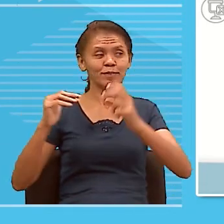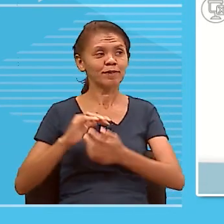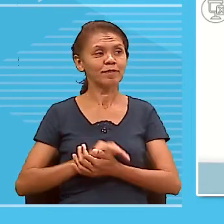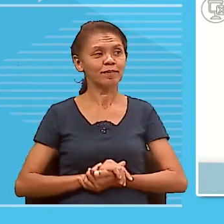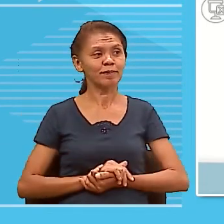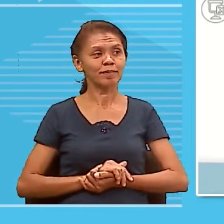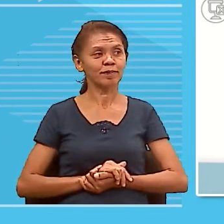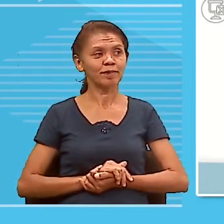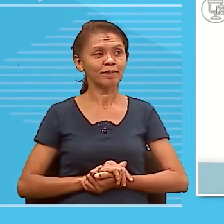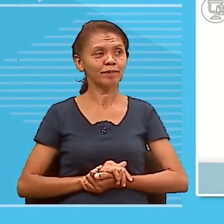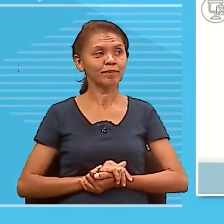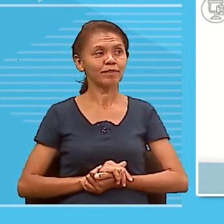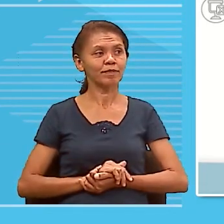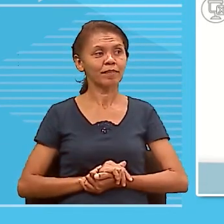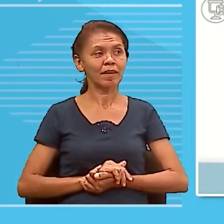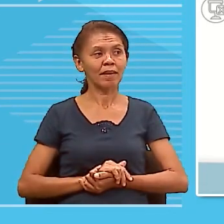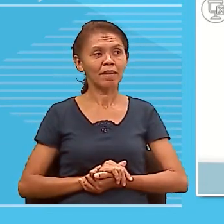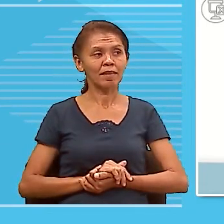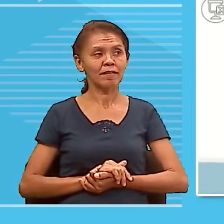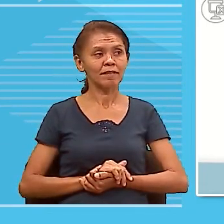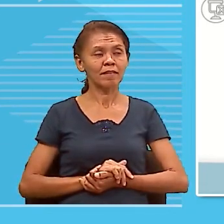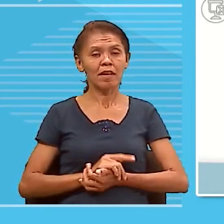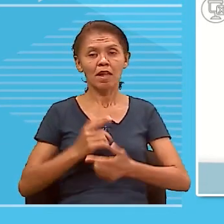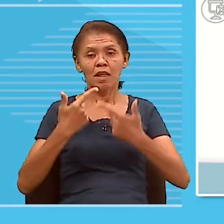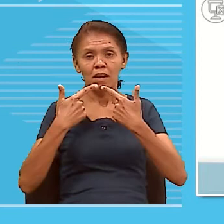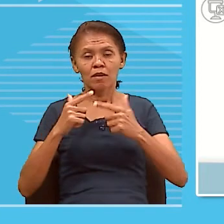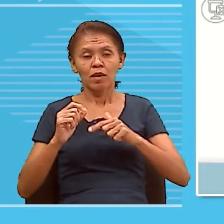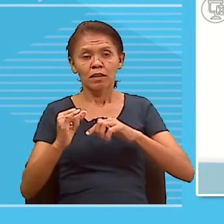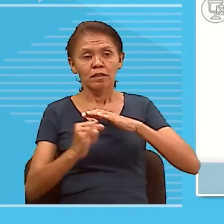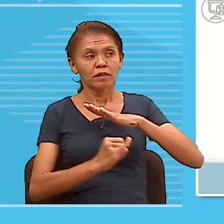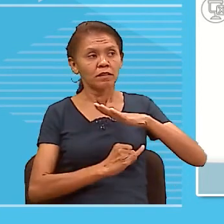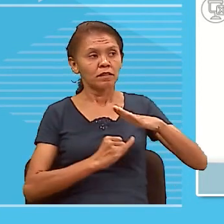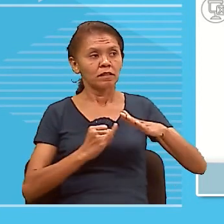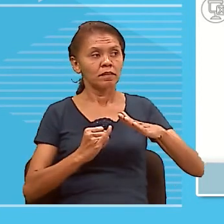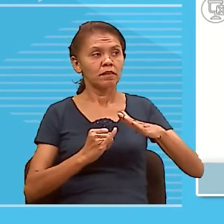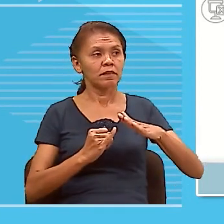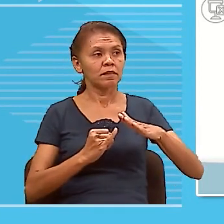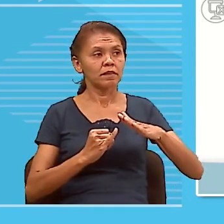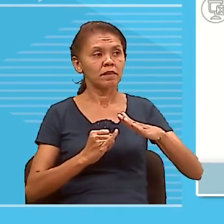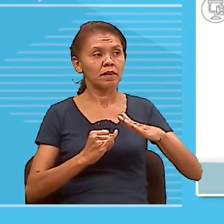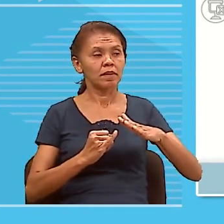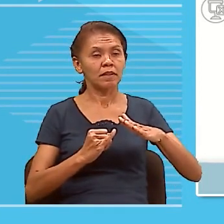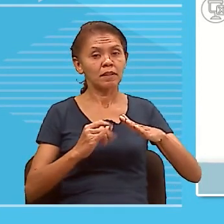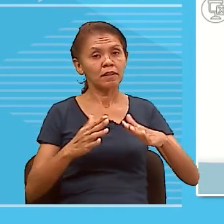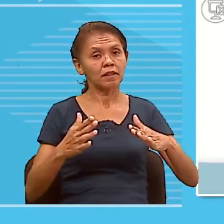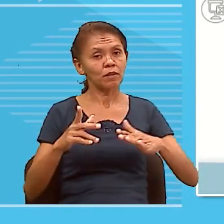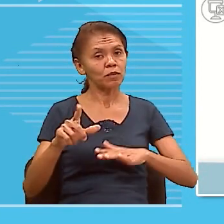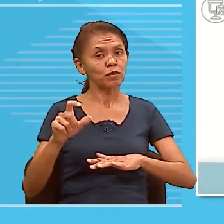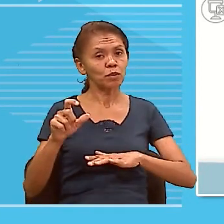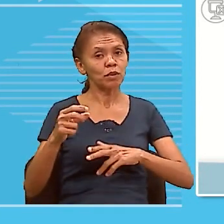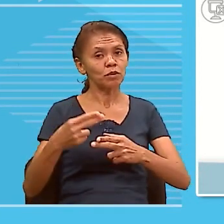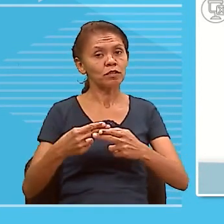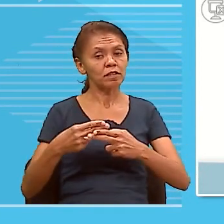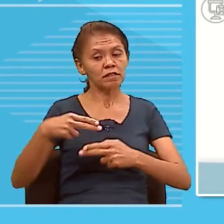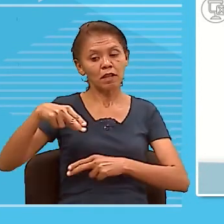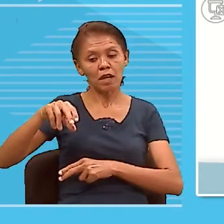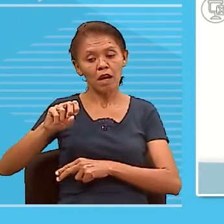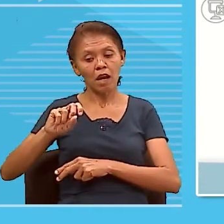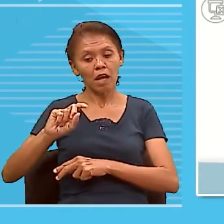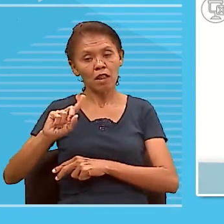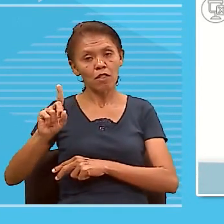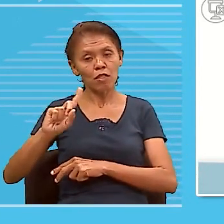linguagem mais informal tá é preferível que você use nós tá na linguagem